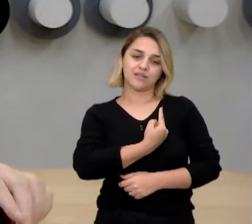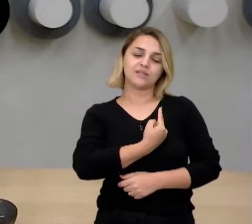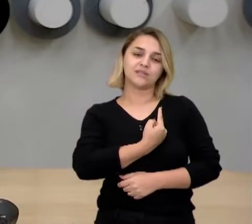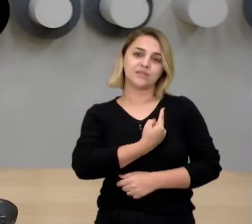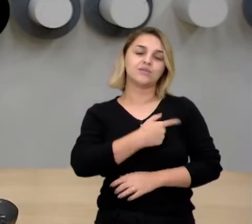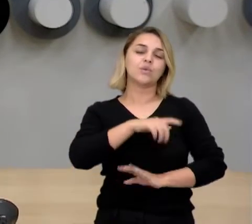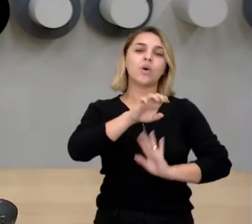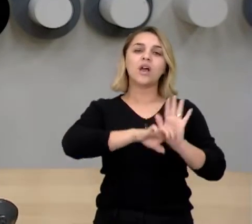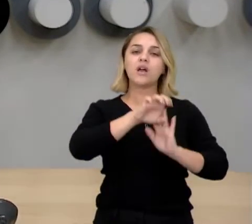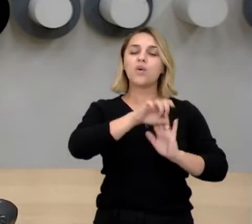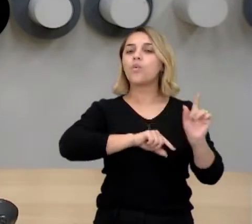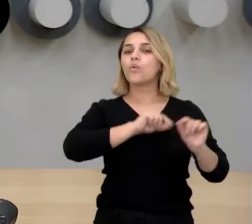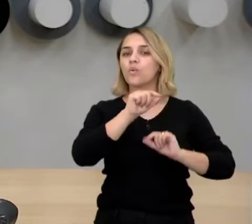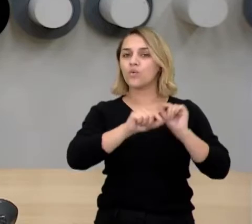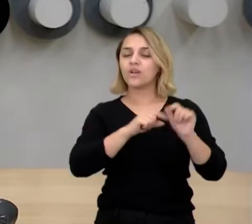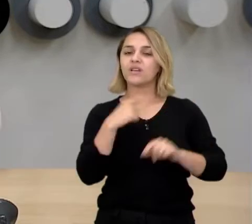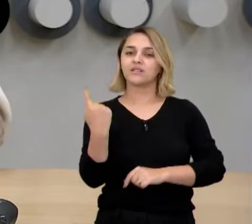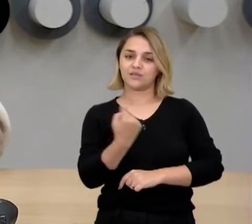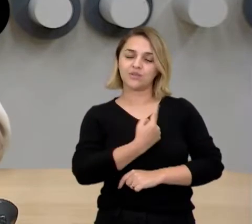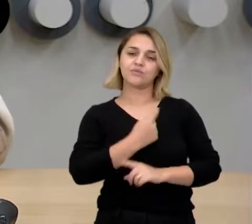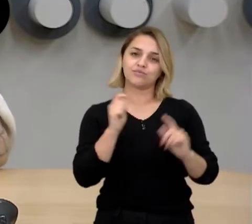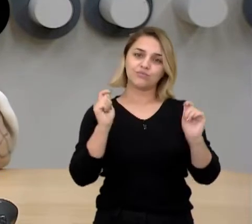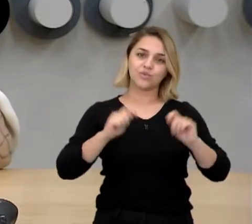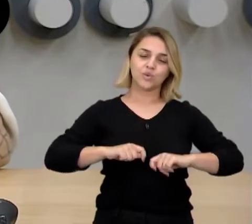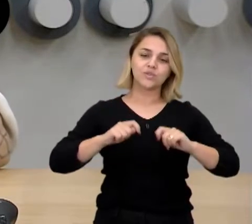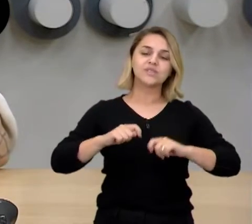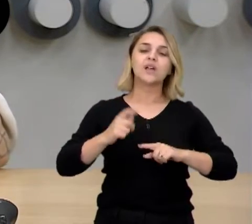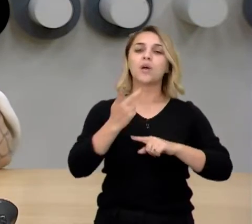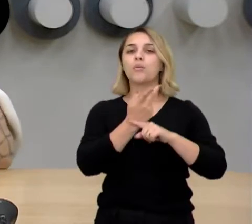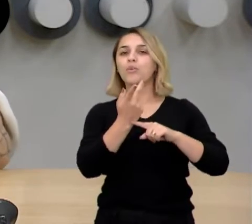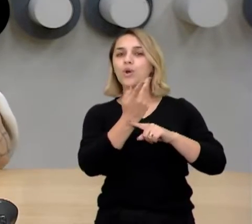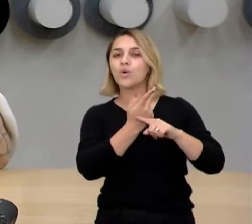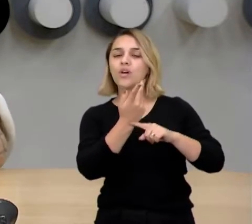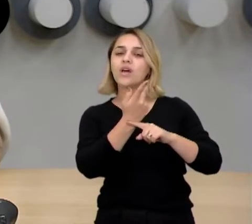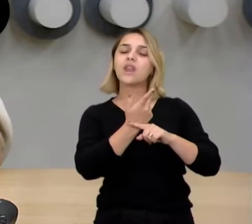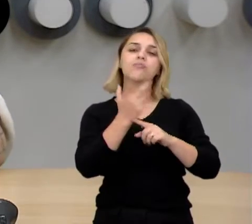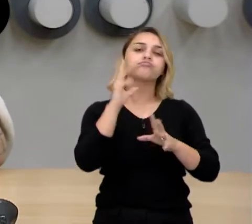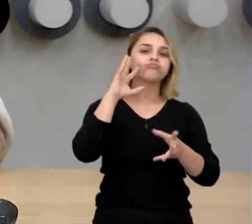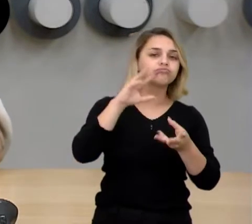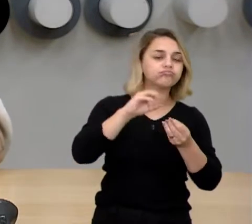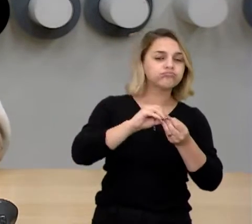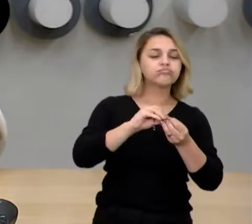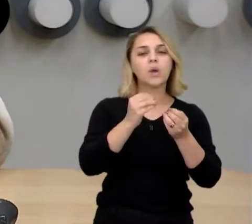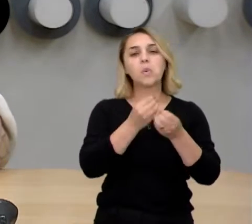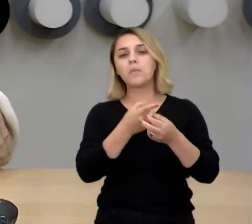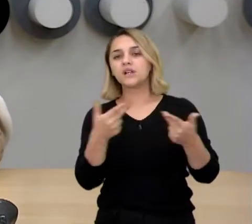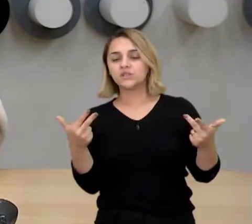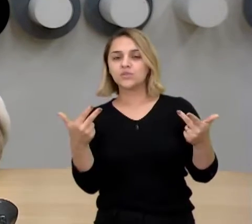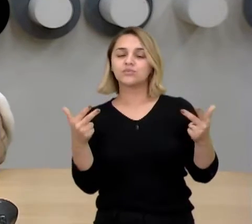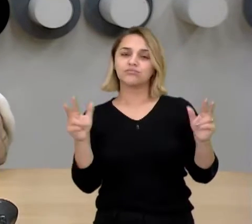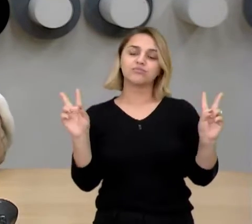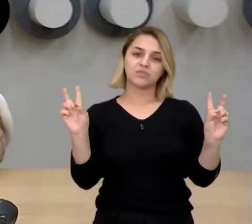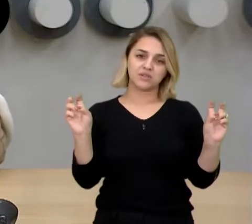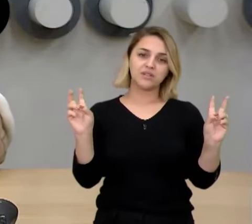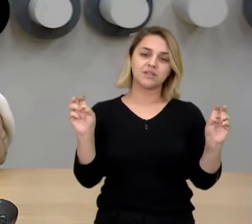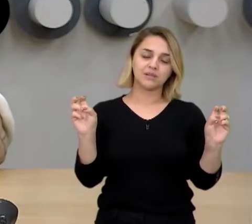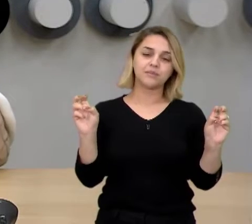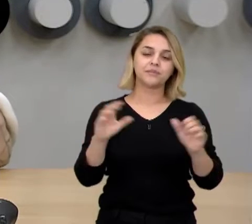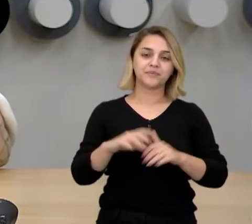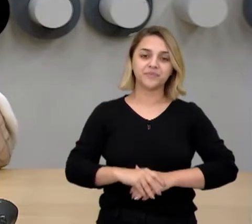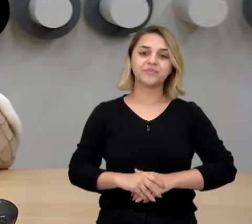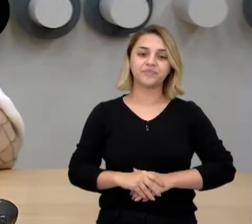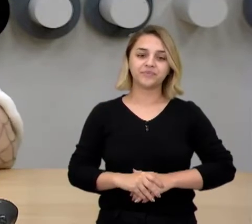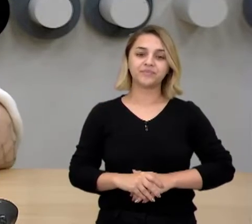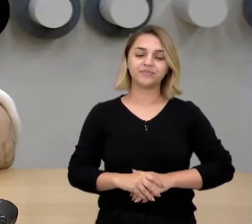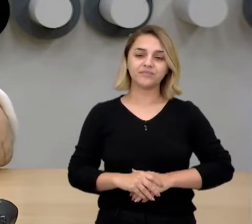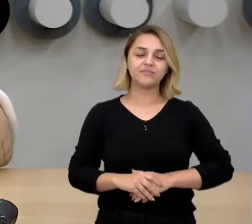que a gente talvez possa ir buscar, né, alguns esclarecimentos, né, sobre esse tema num cara,